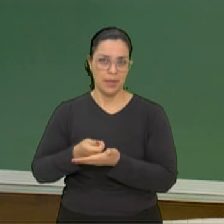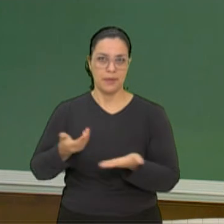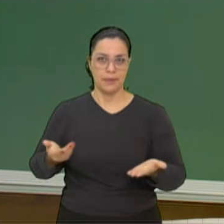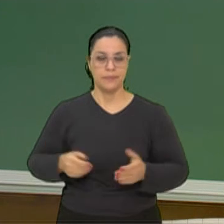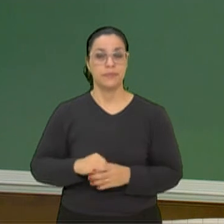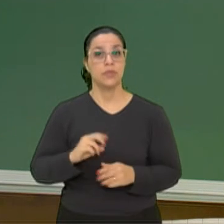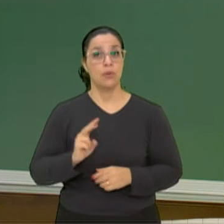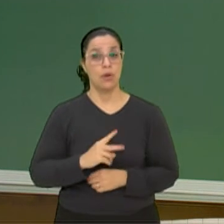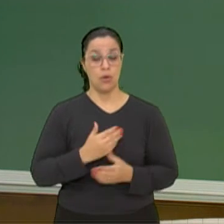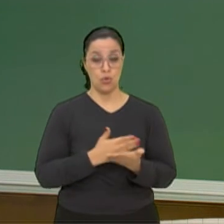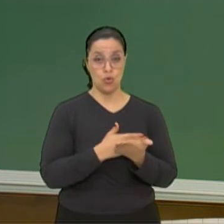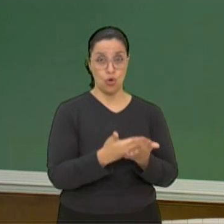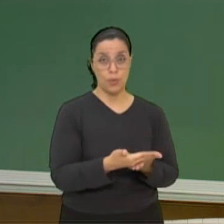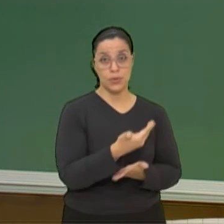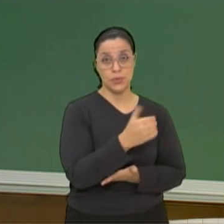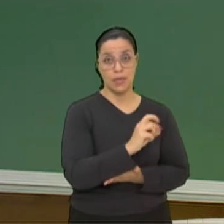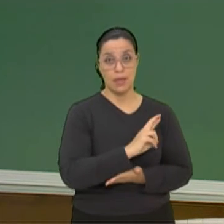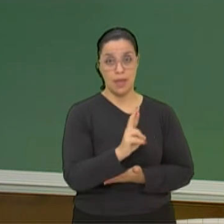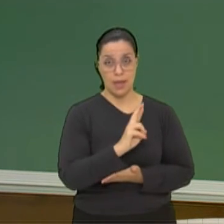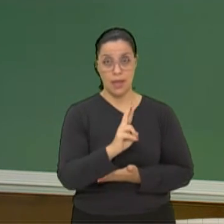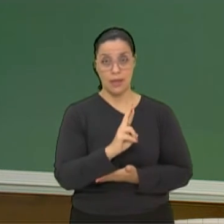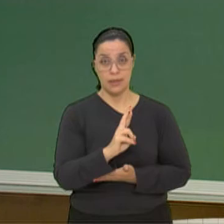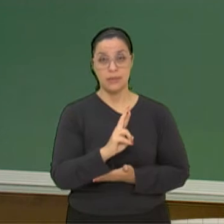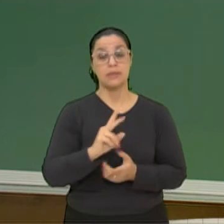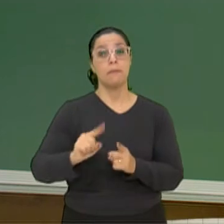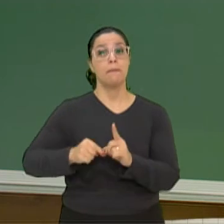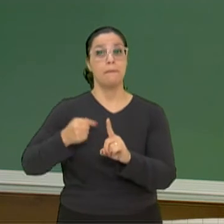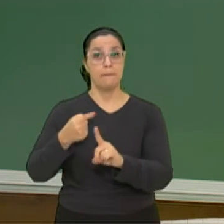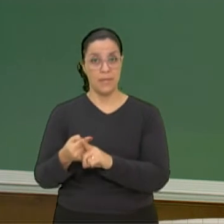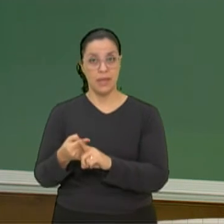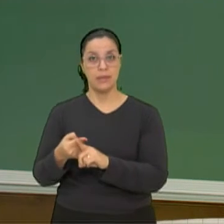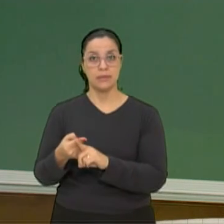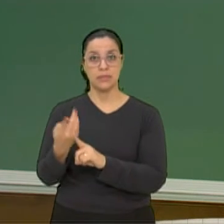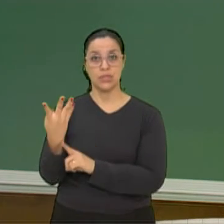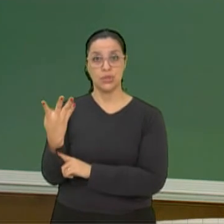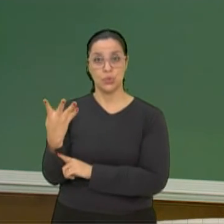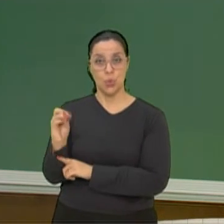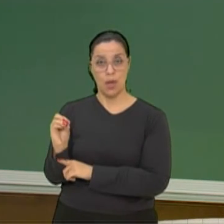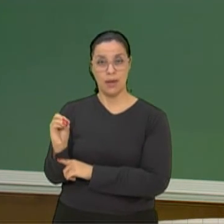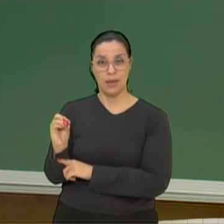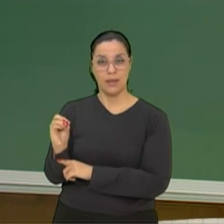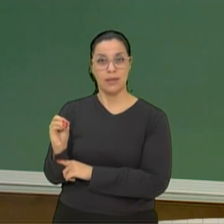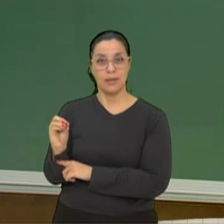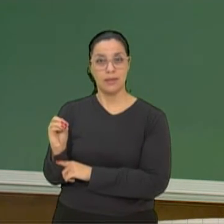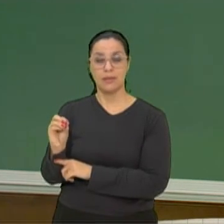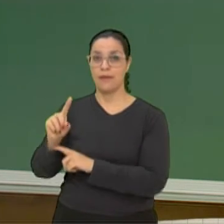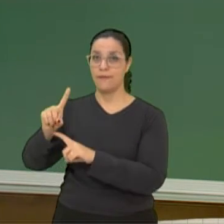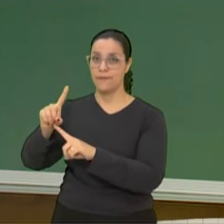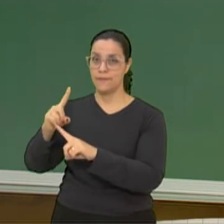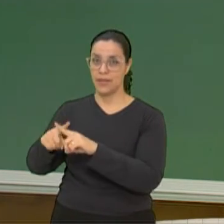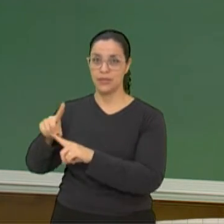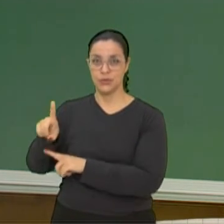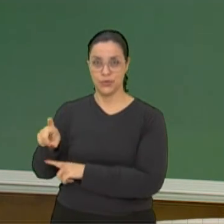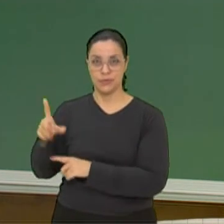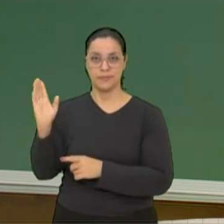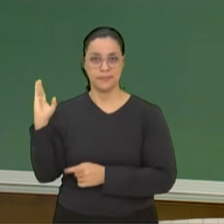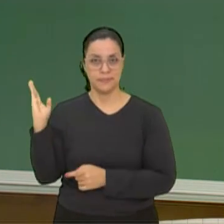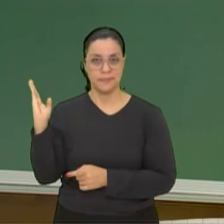Então, o valor inicial, R$100, coeficiente linear. O valor que faz a mudança da minha função é o coeficiente